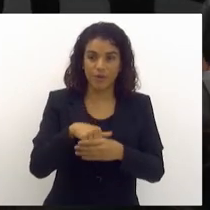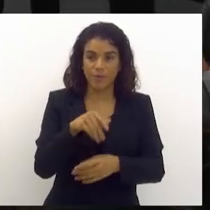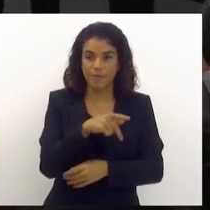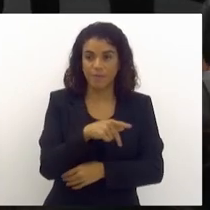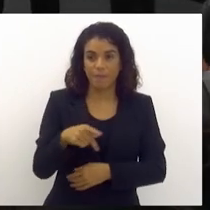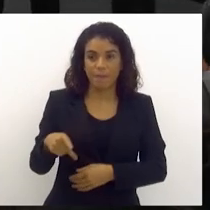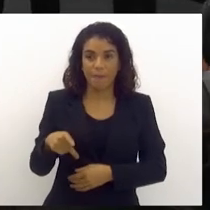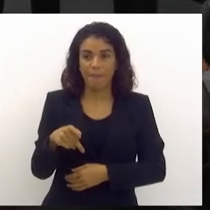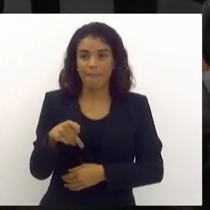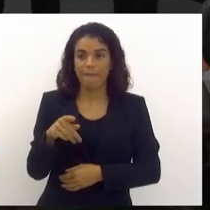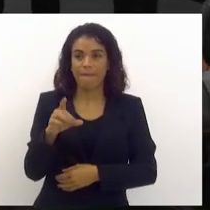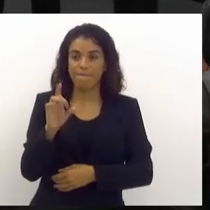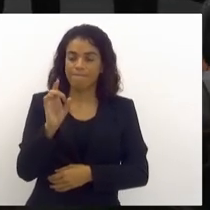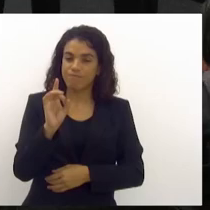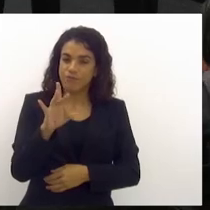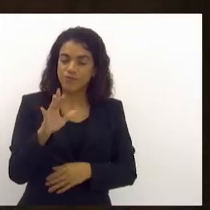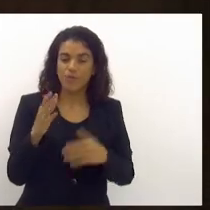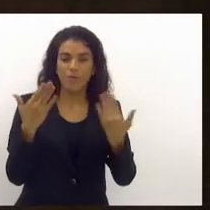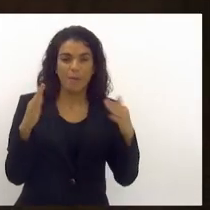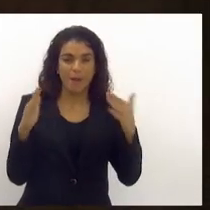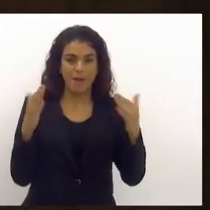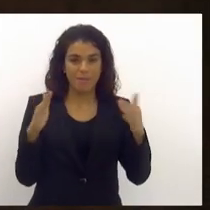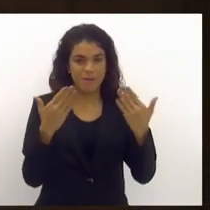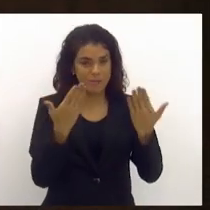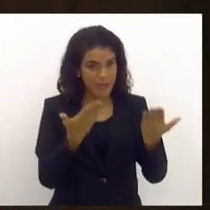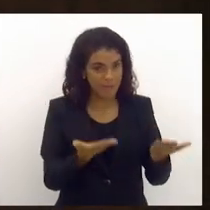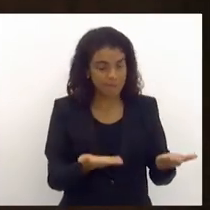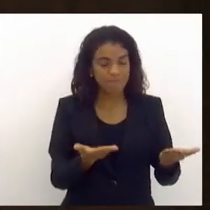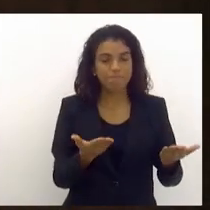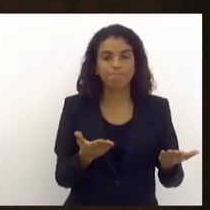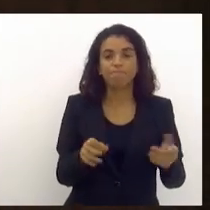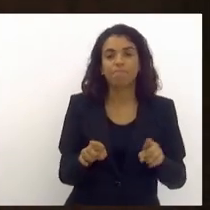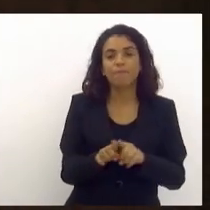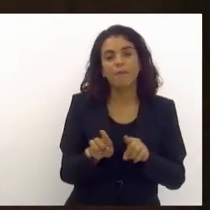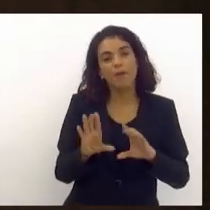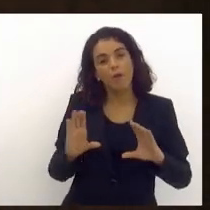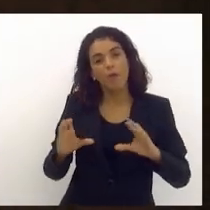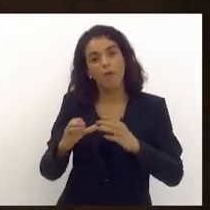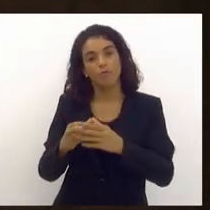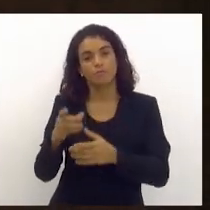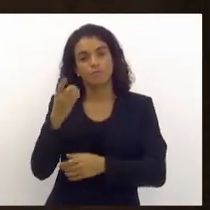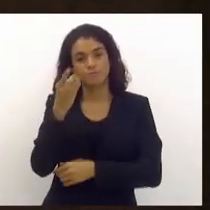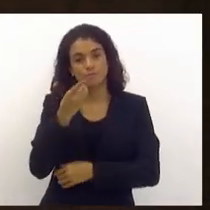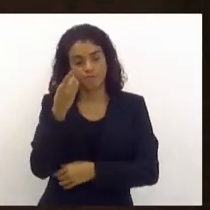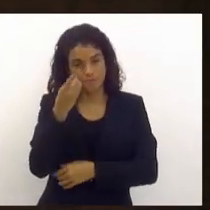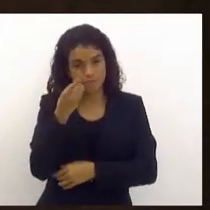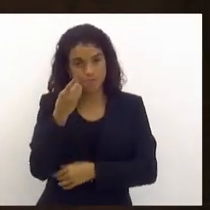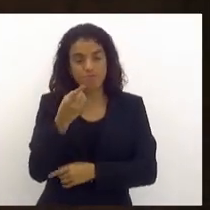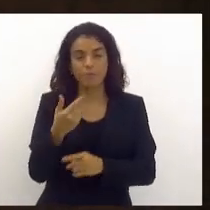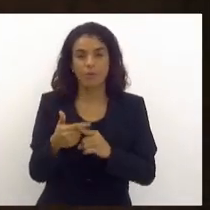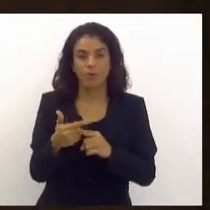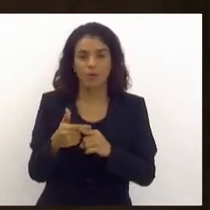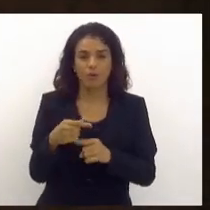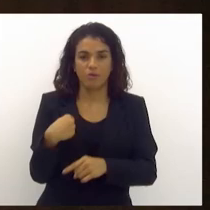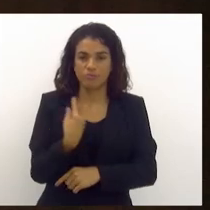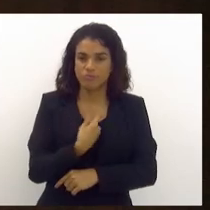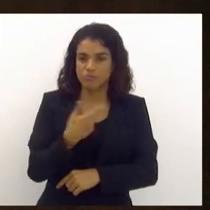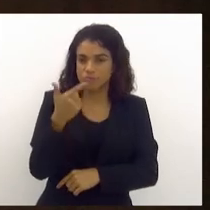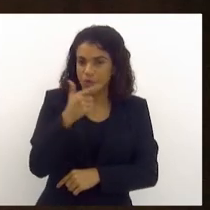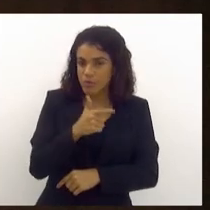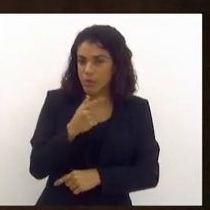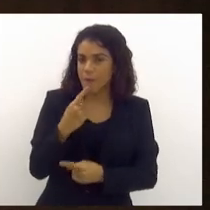Presidente, só para parabenizar a Vossa Excelência e ao conjunto de deputados, Porque quando a gente consegue